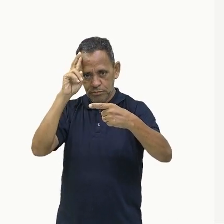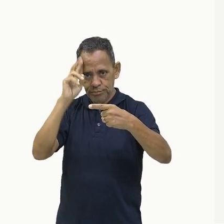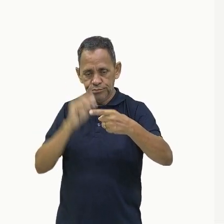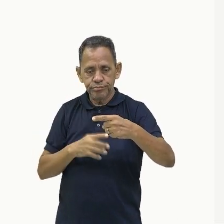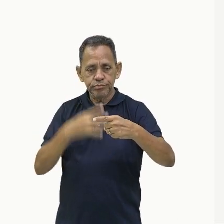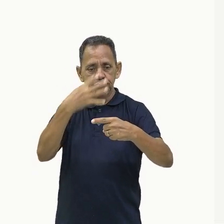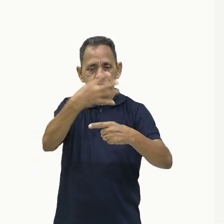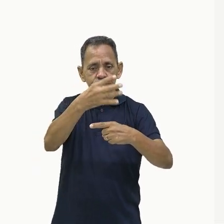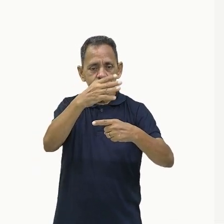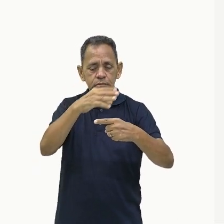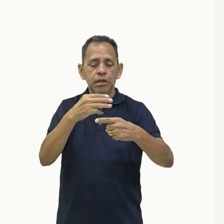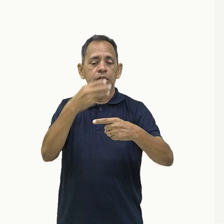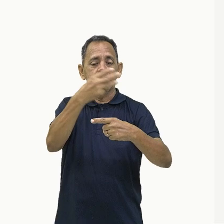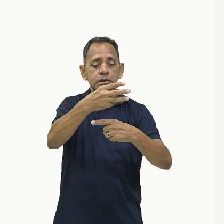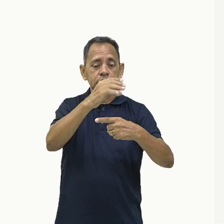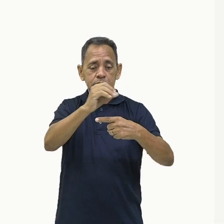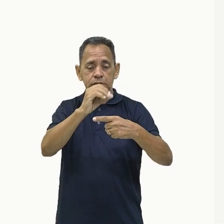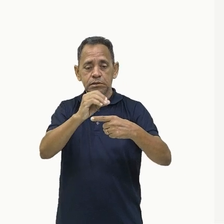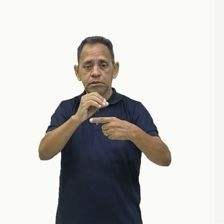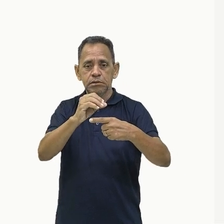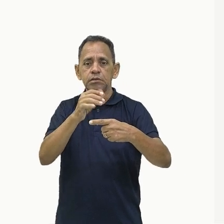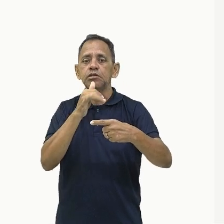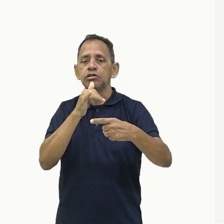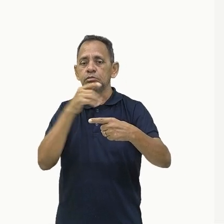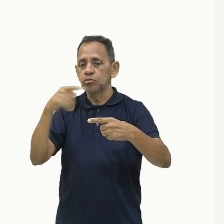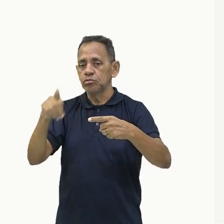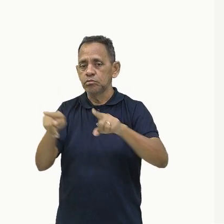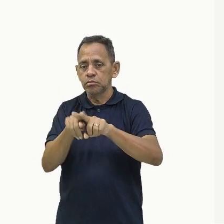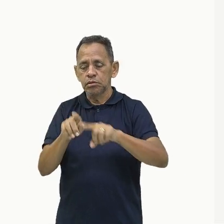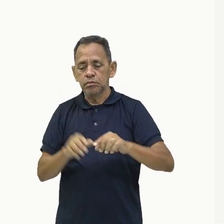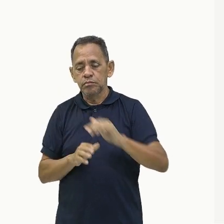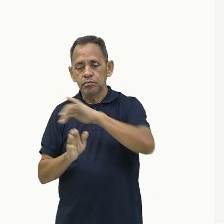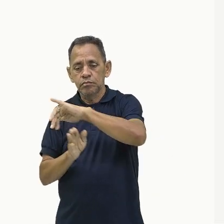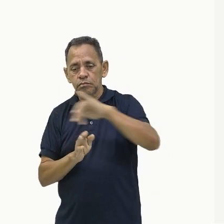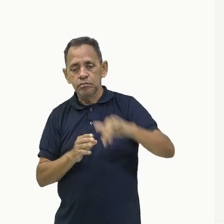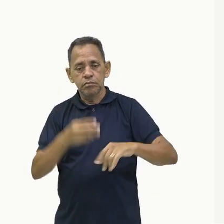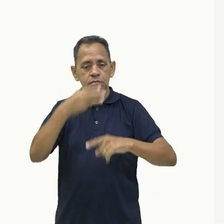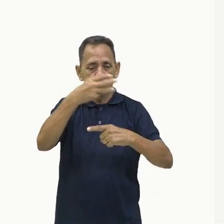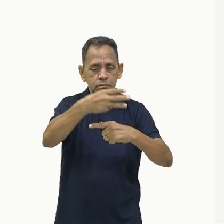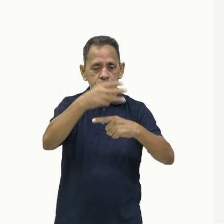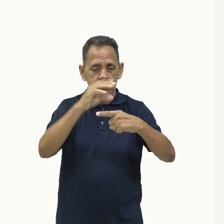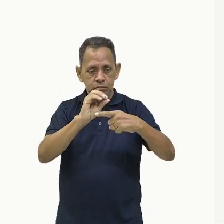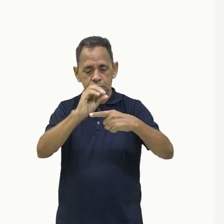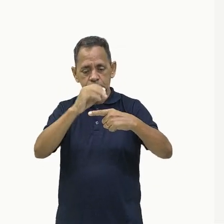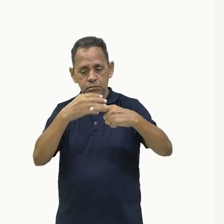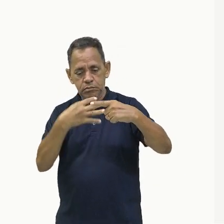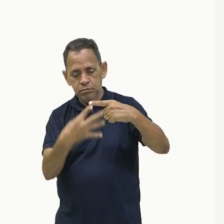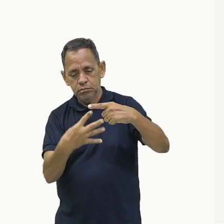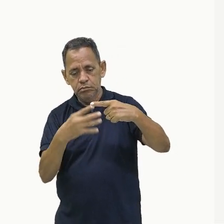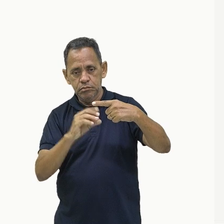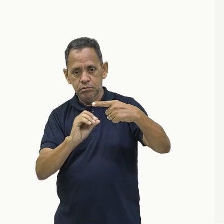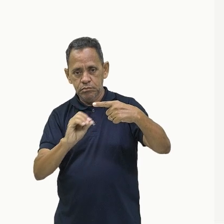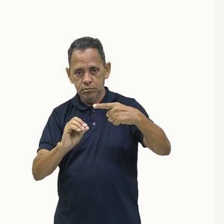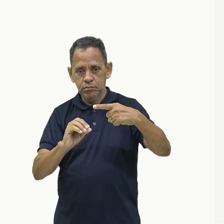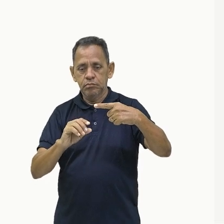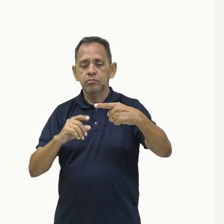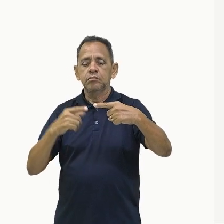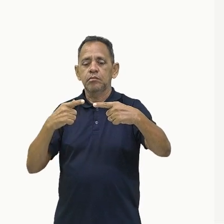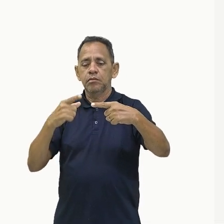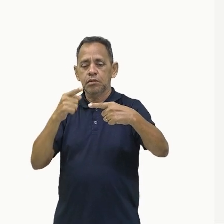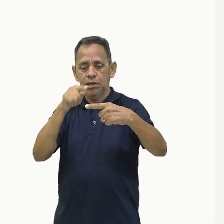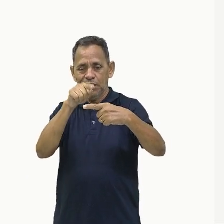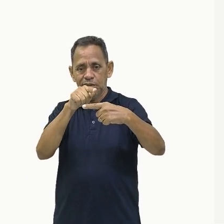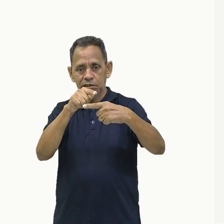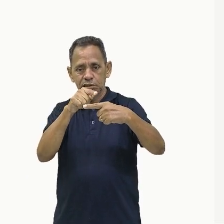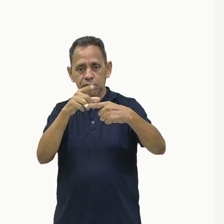30 sobre 400. Como é que eu faço para simplificar essa fração? Preste atenção. Como eu só tenho um zerinho aqui na parte de cima